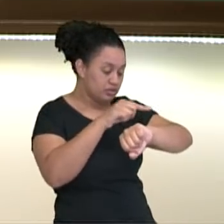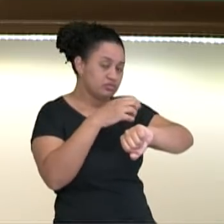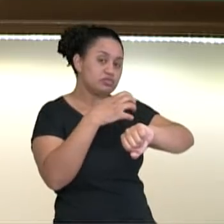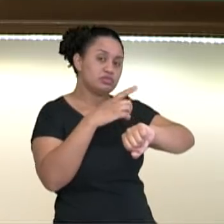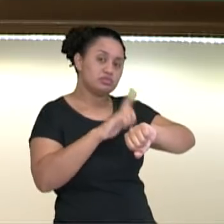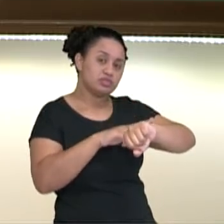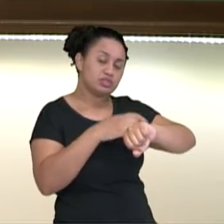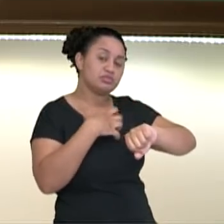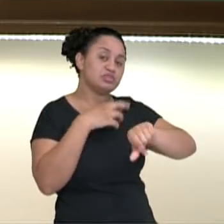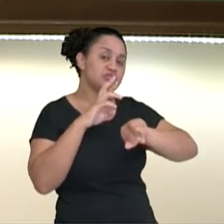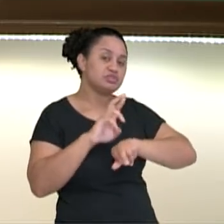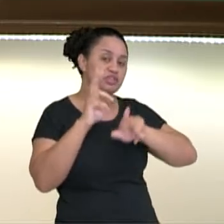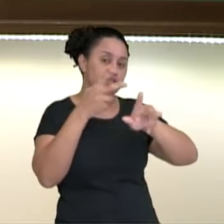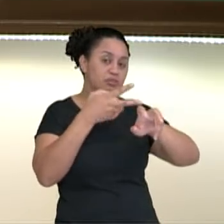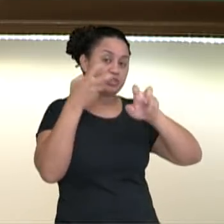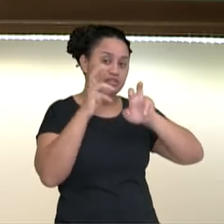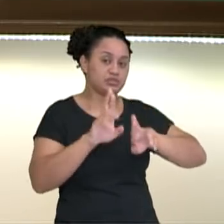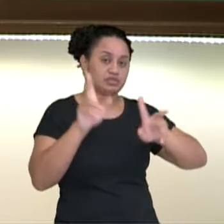maneira diferente.